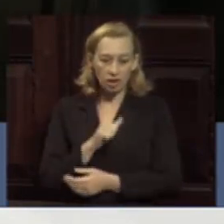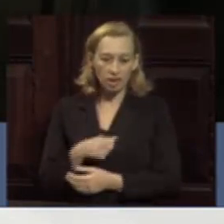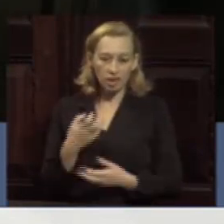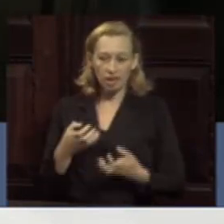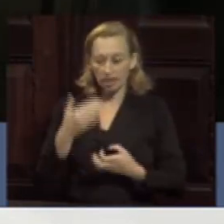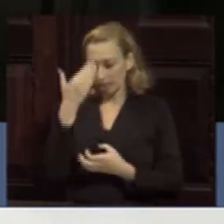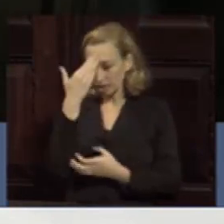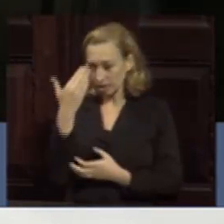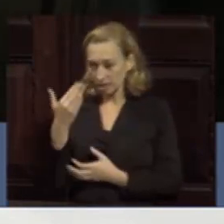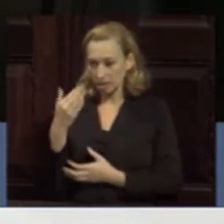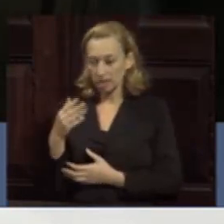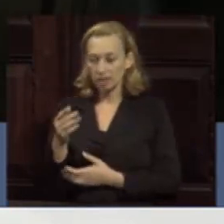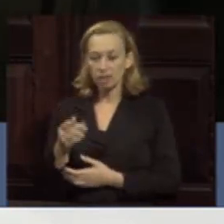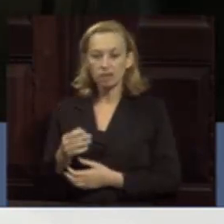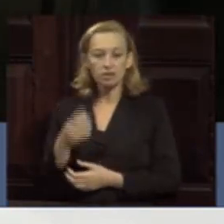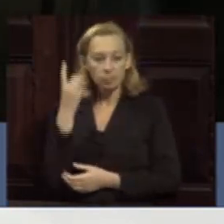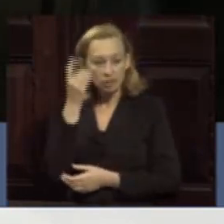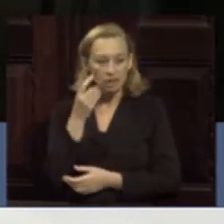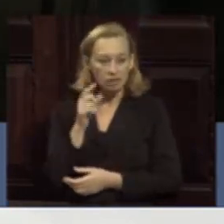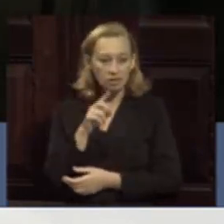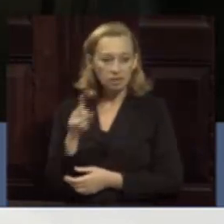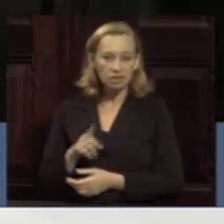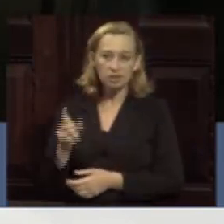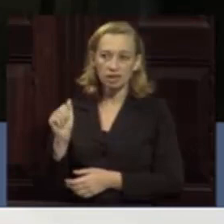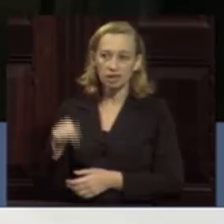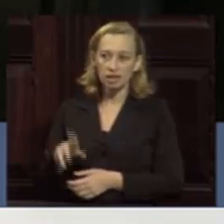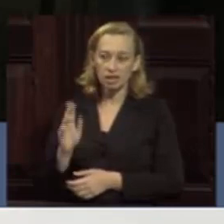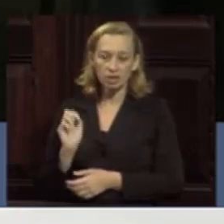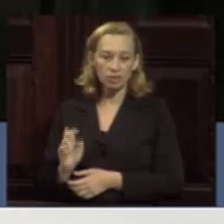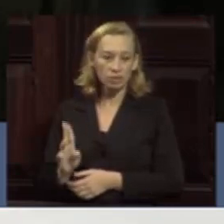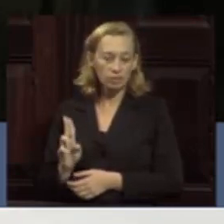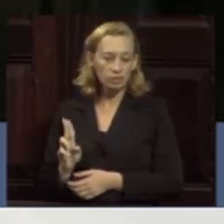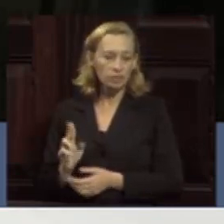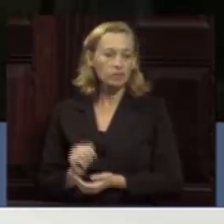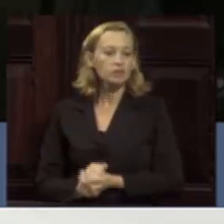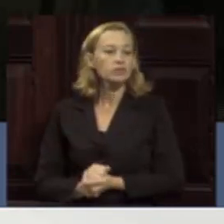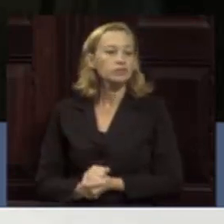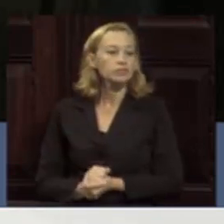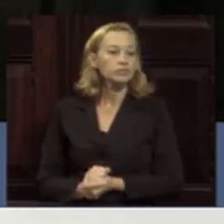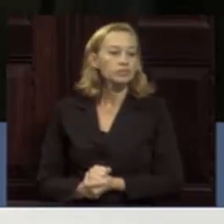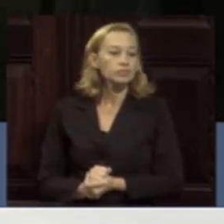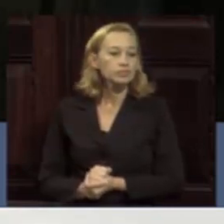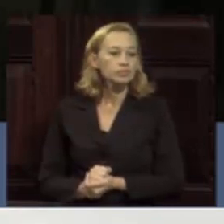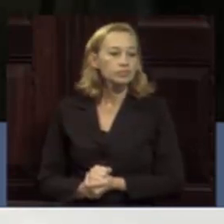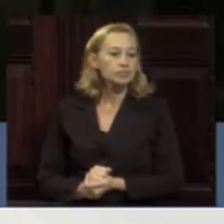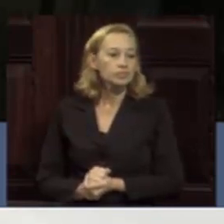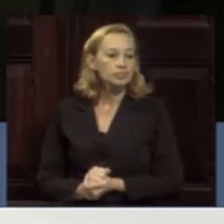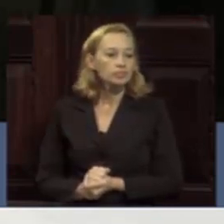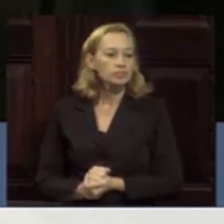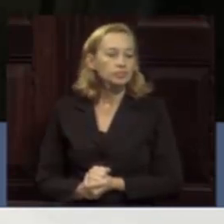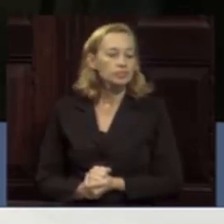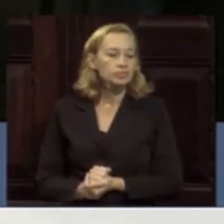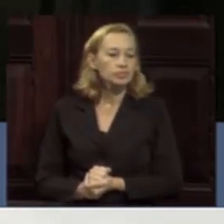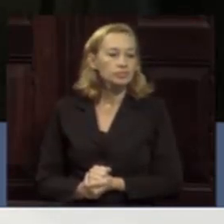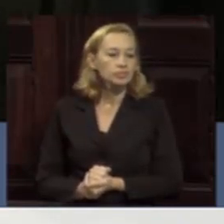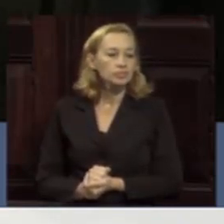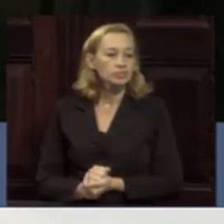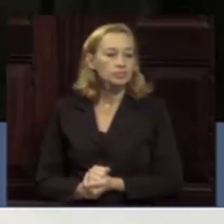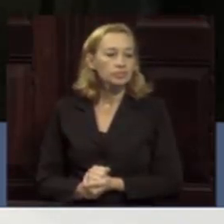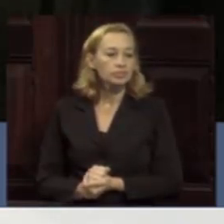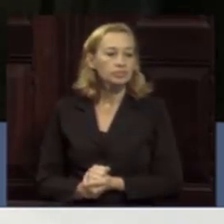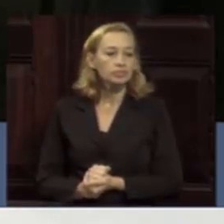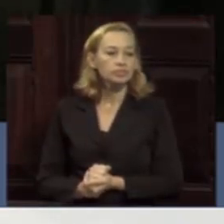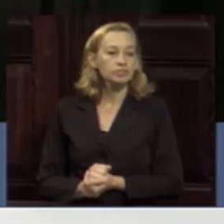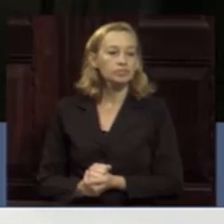ao deputado Zaqueu por ter dado, né, ter dado parecer pela Comissão